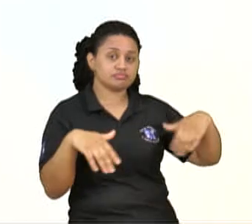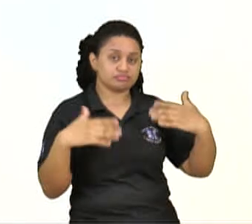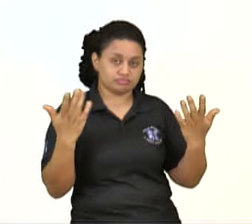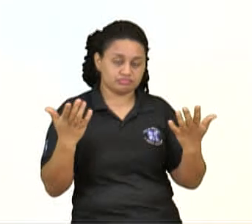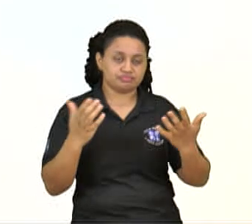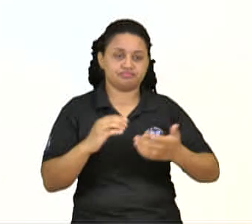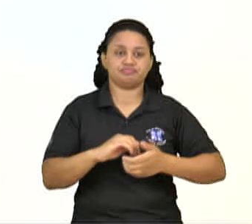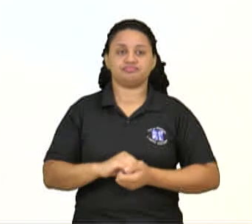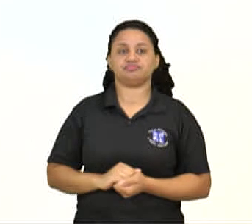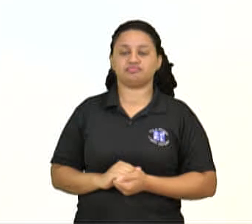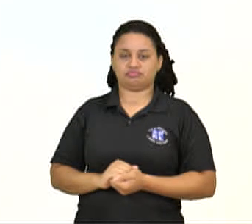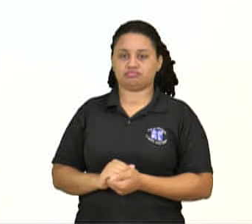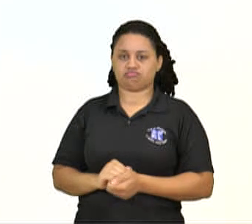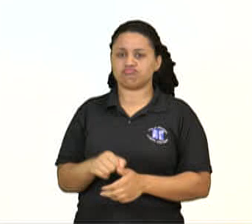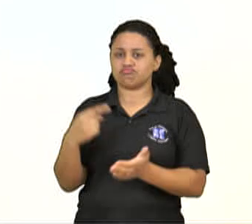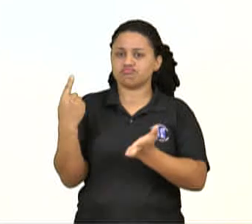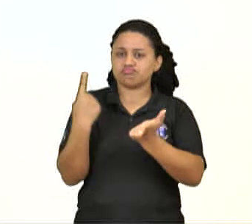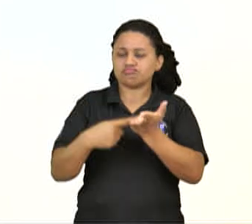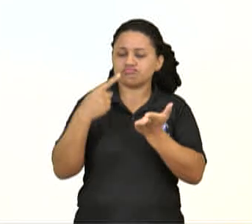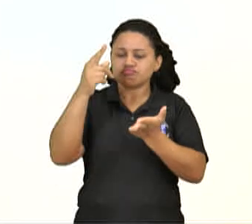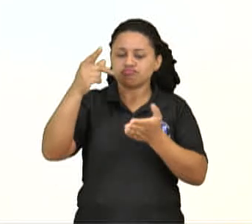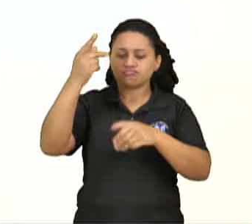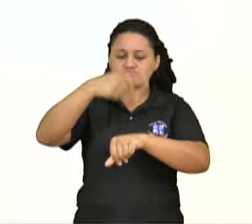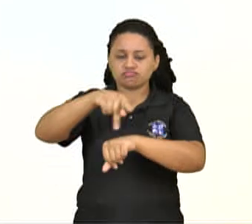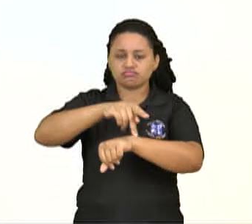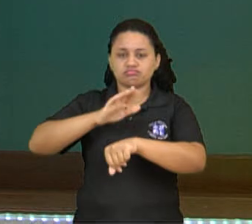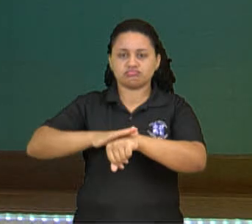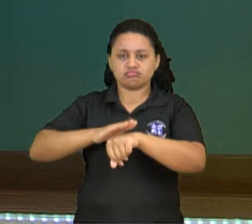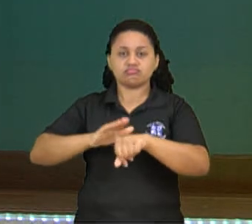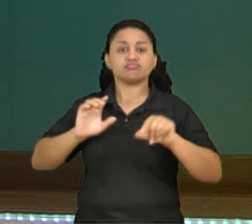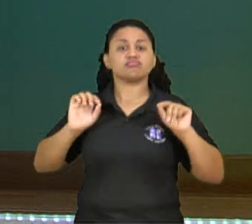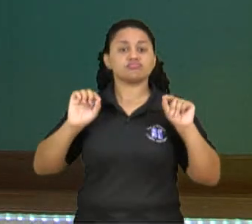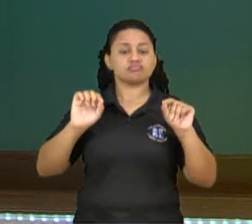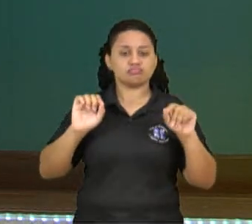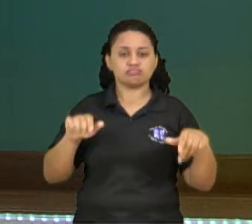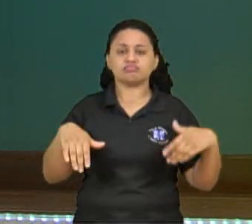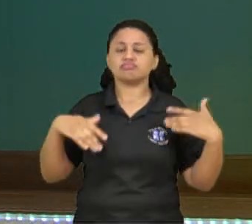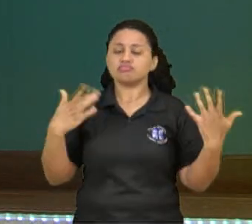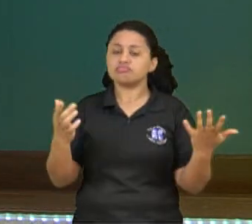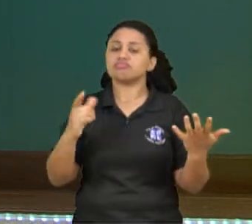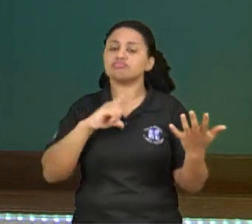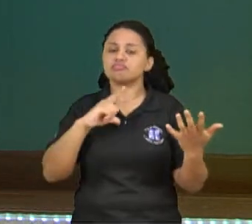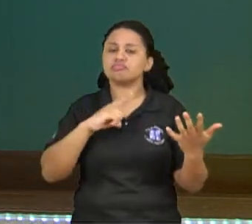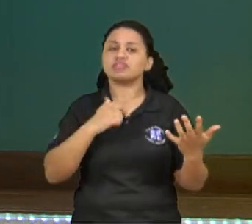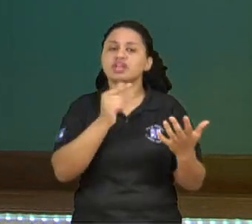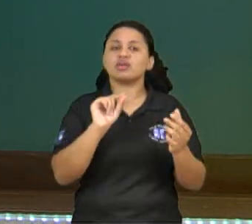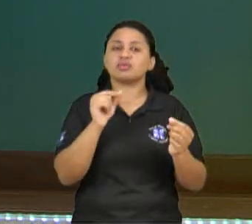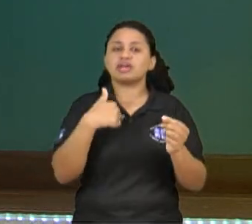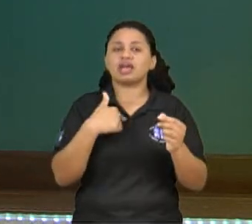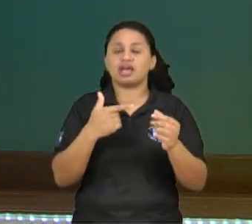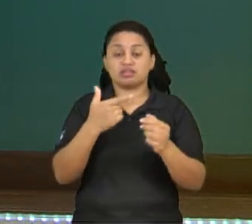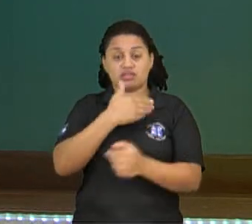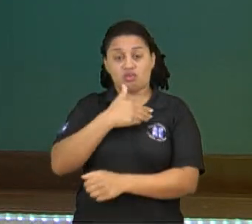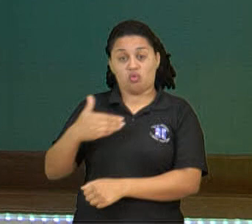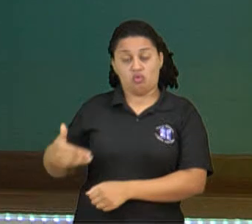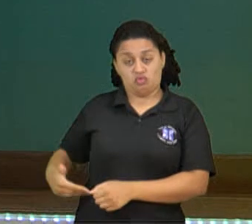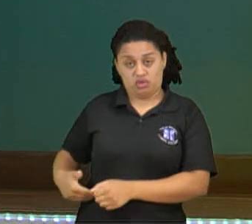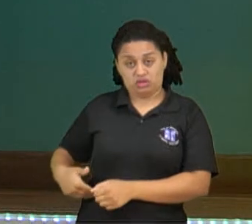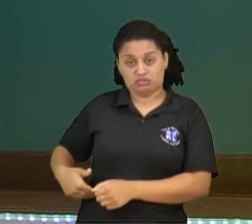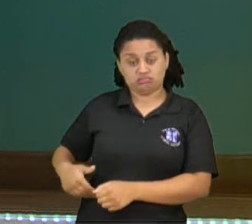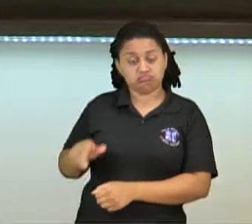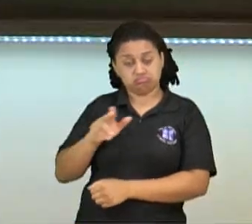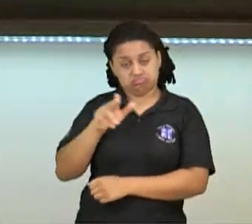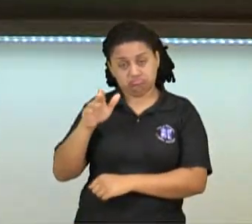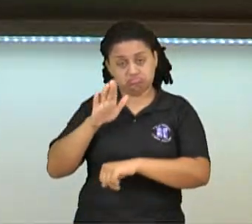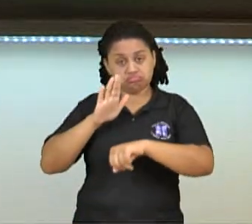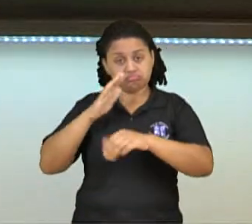A Convenção Nacional. Bom, olha só, a gente vai ter então a instituição desse governo chamado Convenção